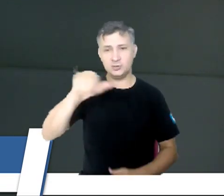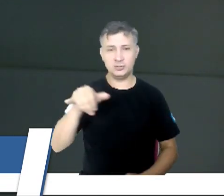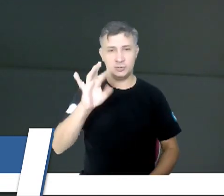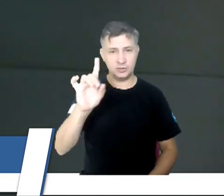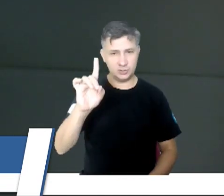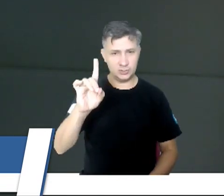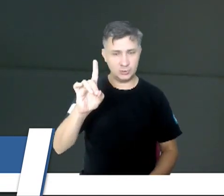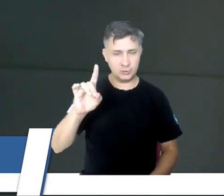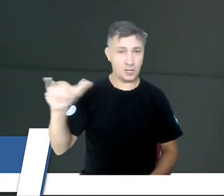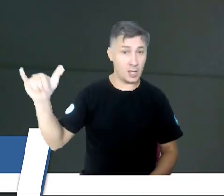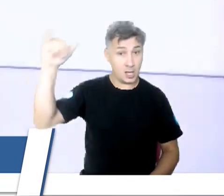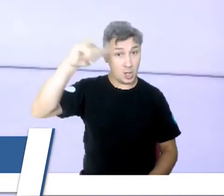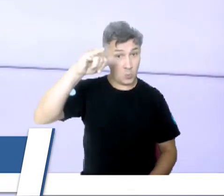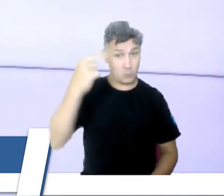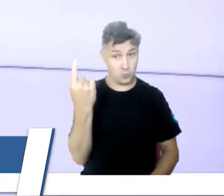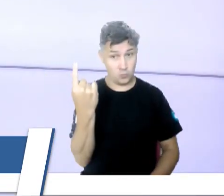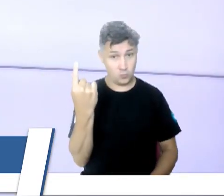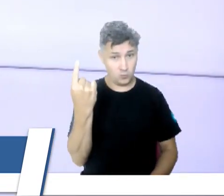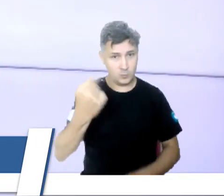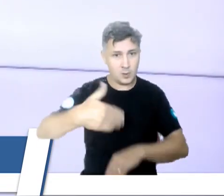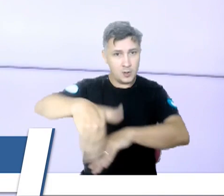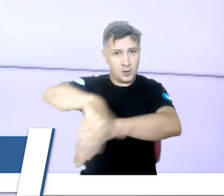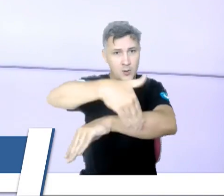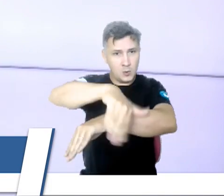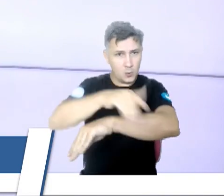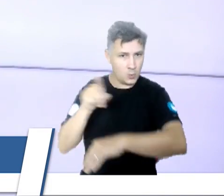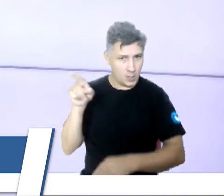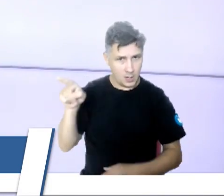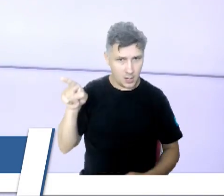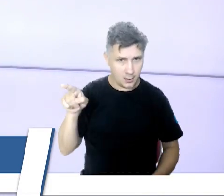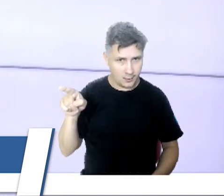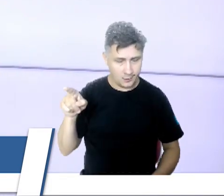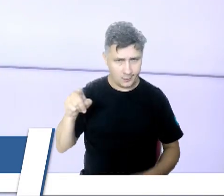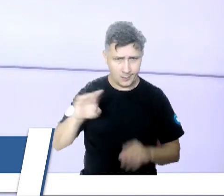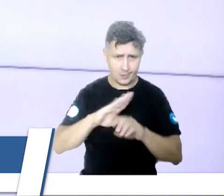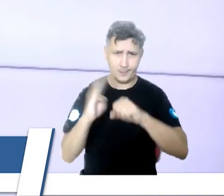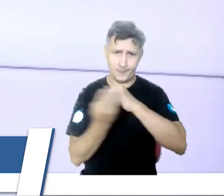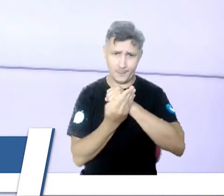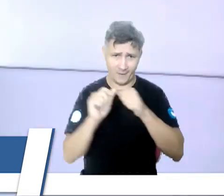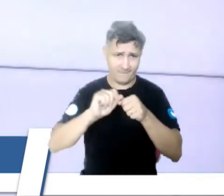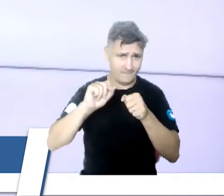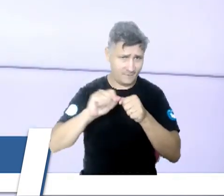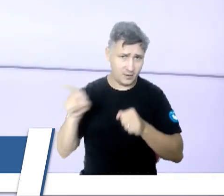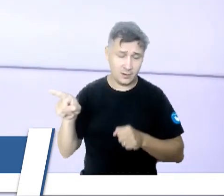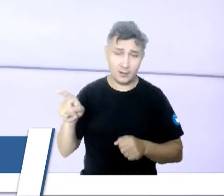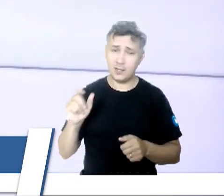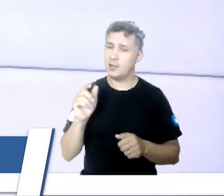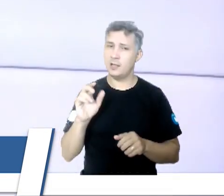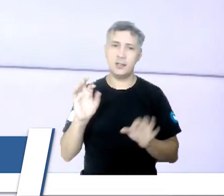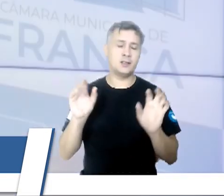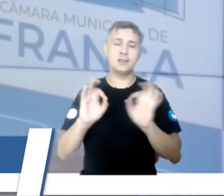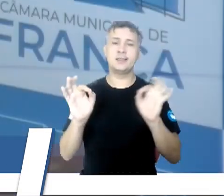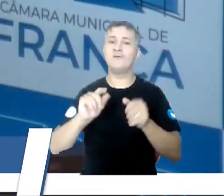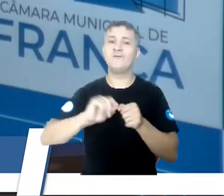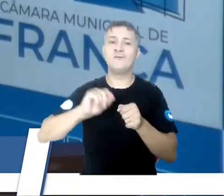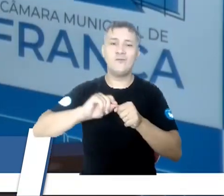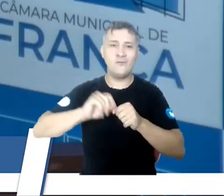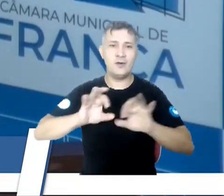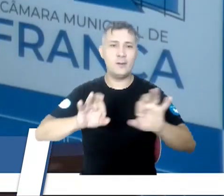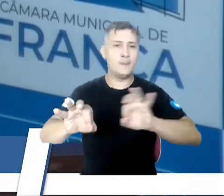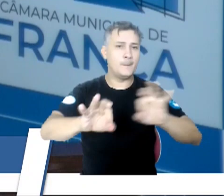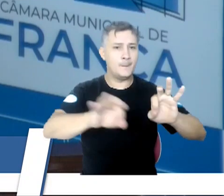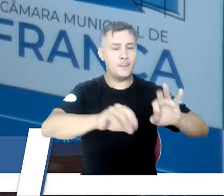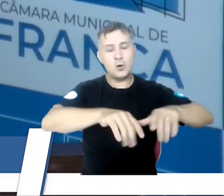as ruas lá, o bairro, quando foi feito, não fizeram as galerias. E as ruas, viu, Della, tem